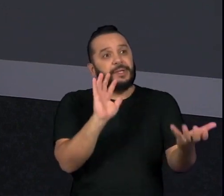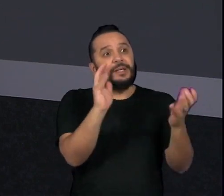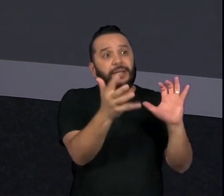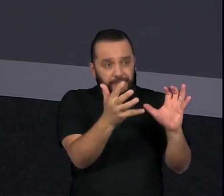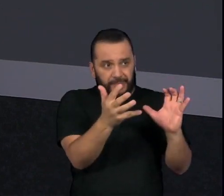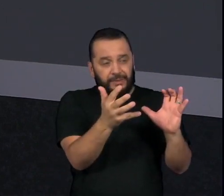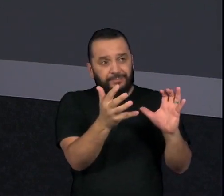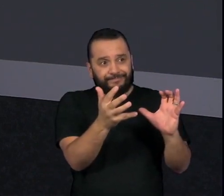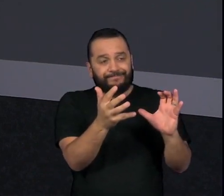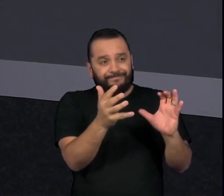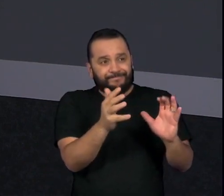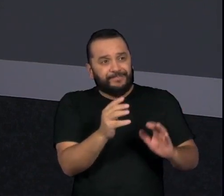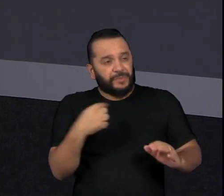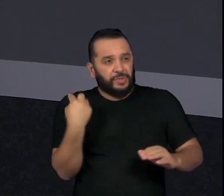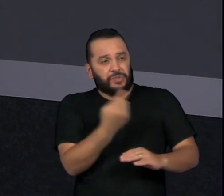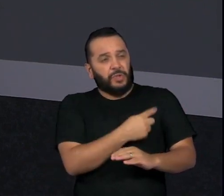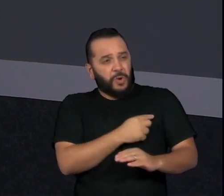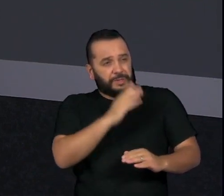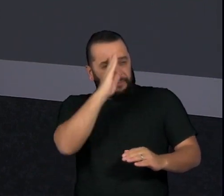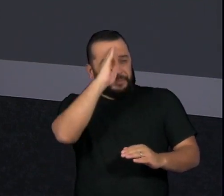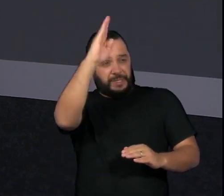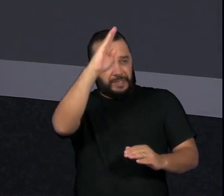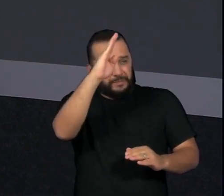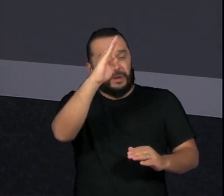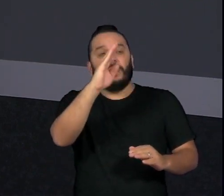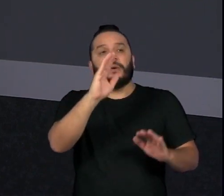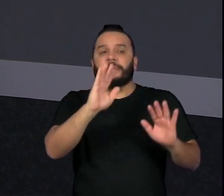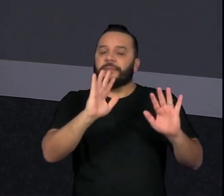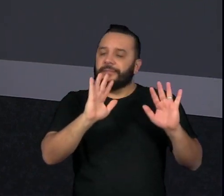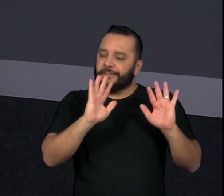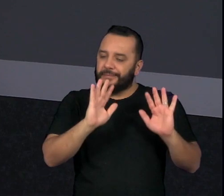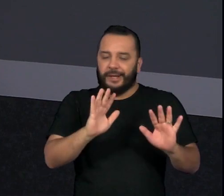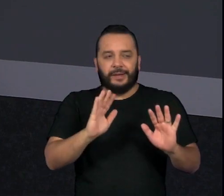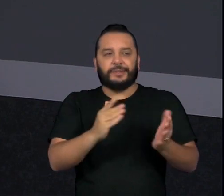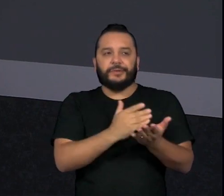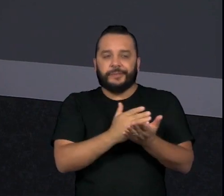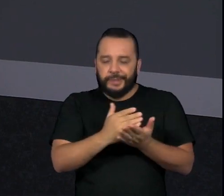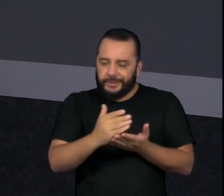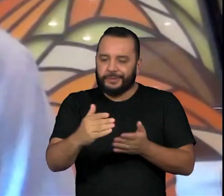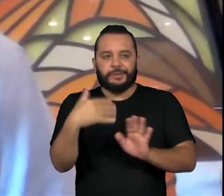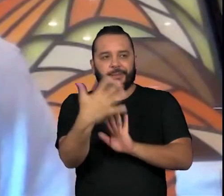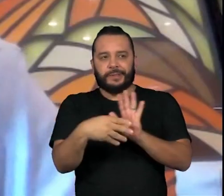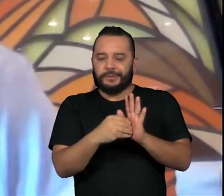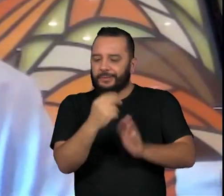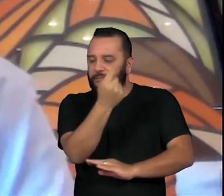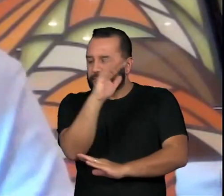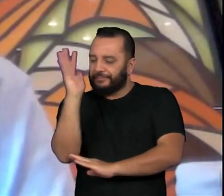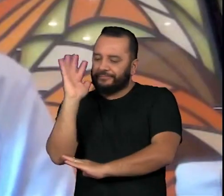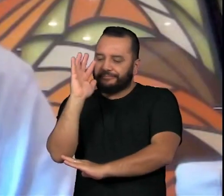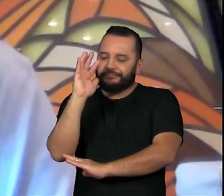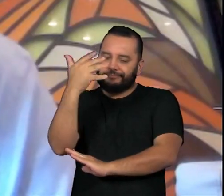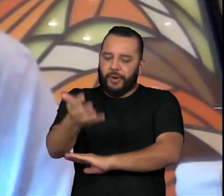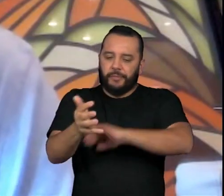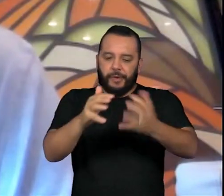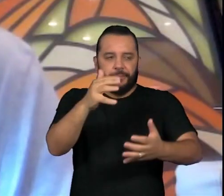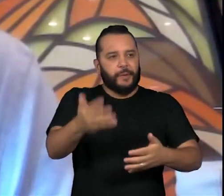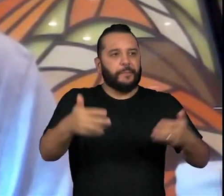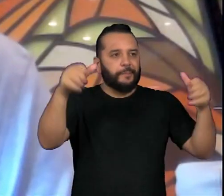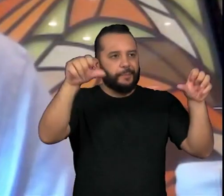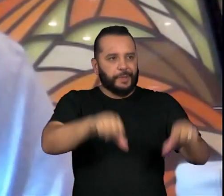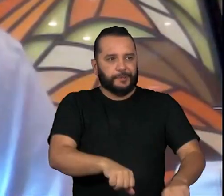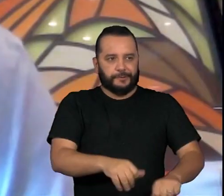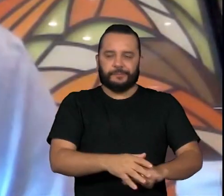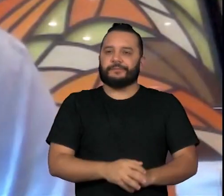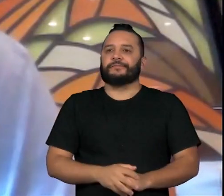as coisas pioraram muito, principalmente com o avanço do desmatamento na Amazônia, né? Nós podemos reduzir as